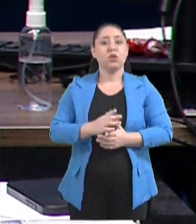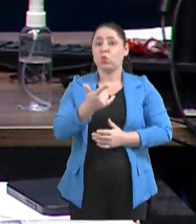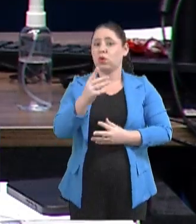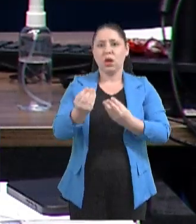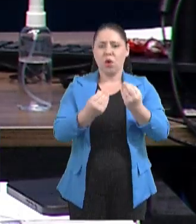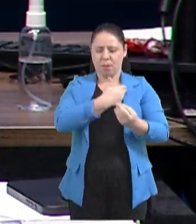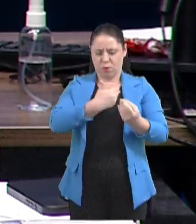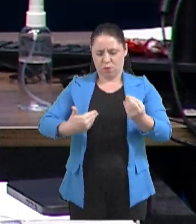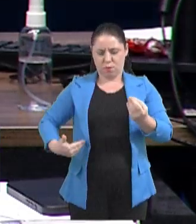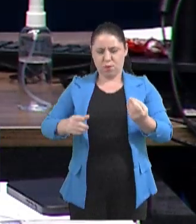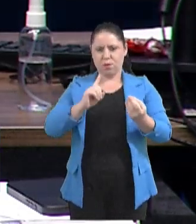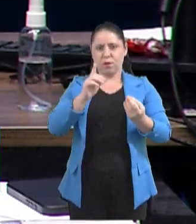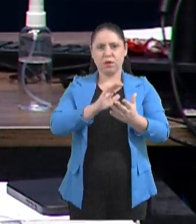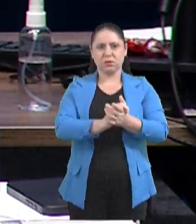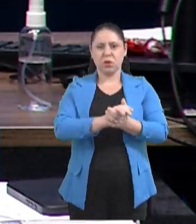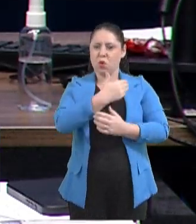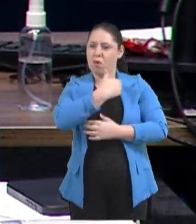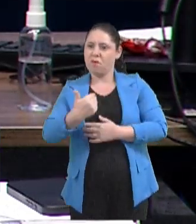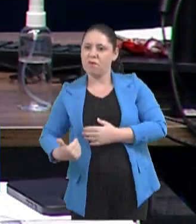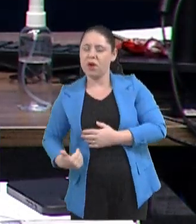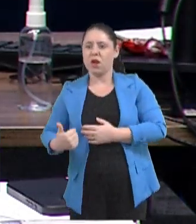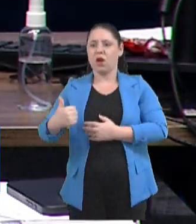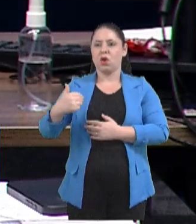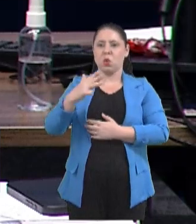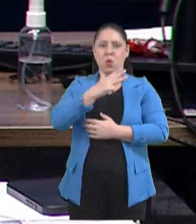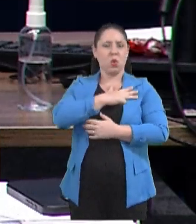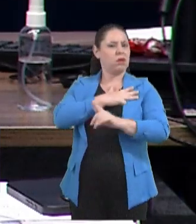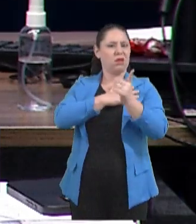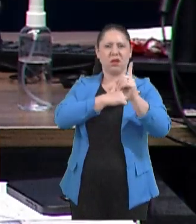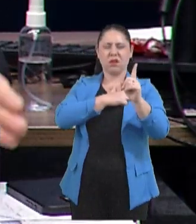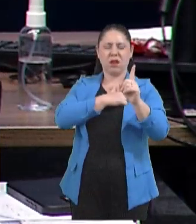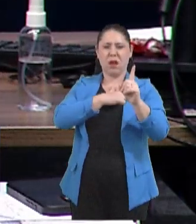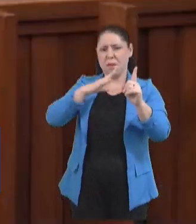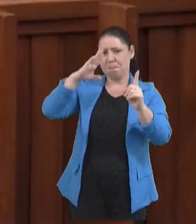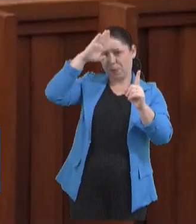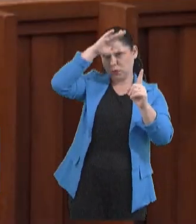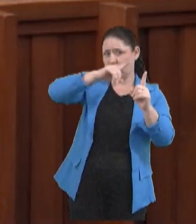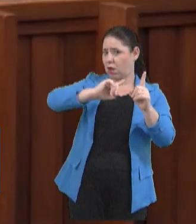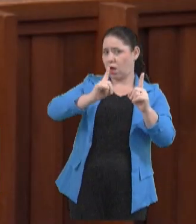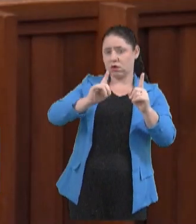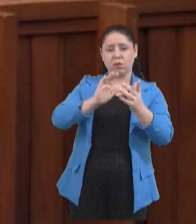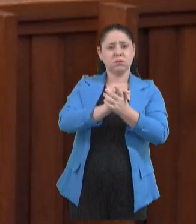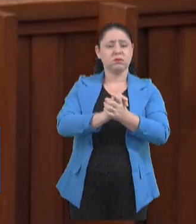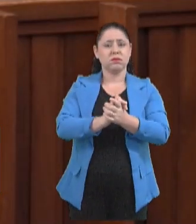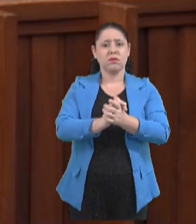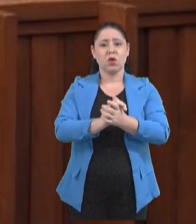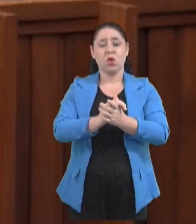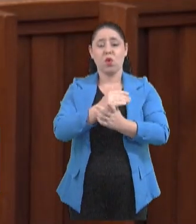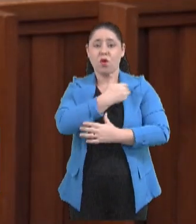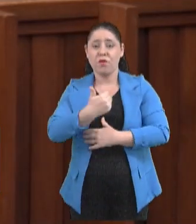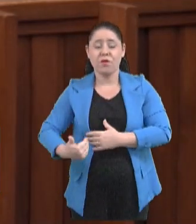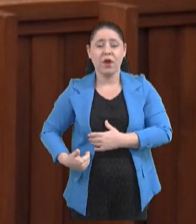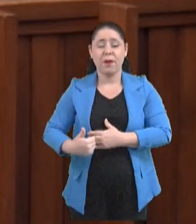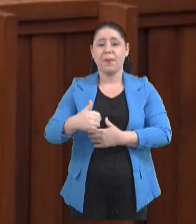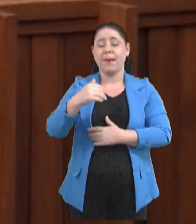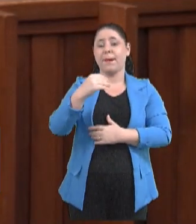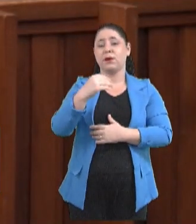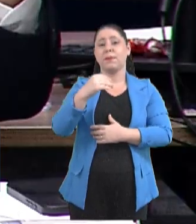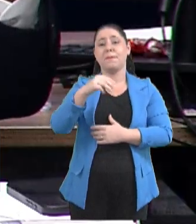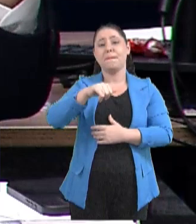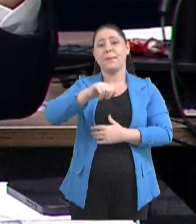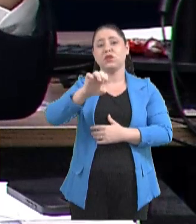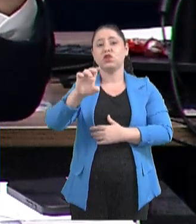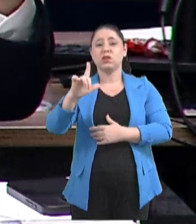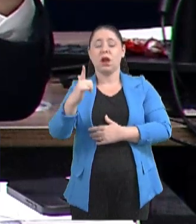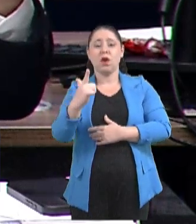com o governo, tem a ver com o governo do presidente Lula, com o governo do Bolsonaro, né? Com o governo do Michel Temer, começou